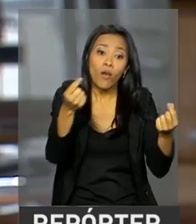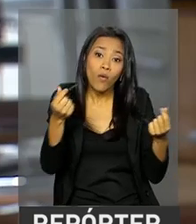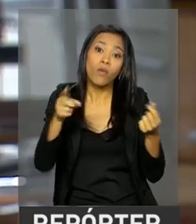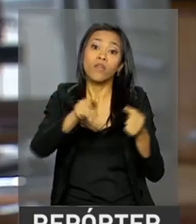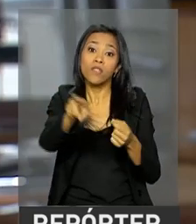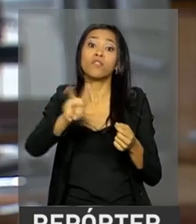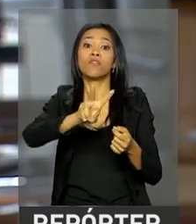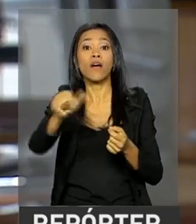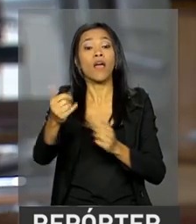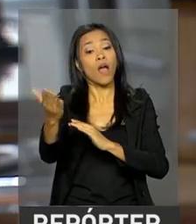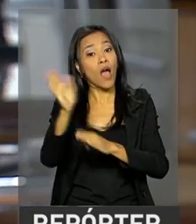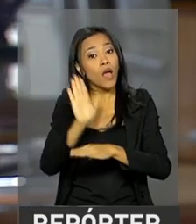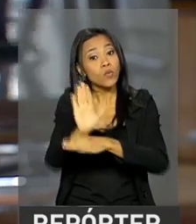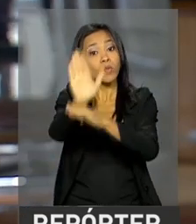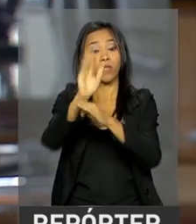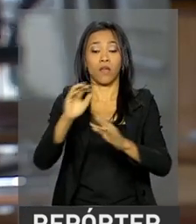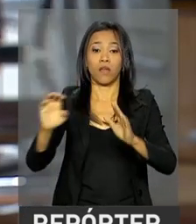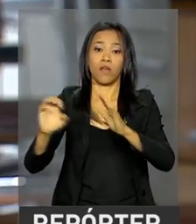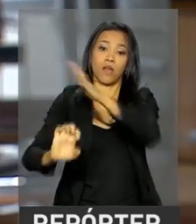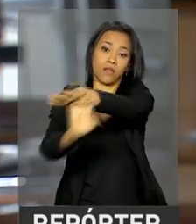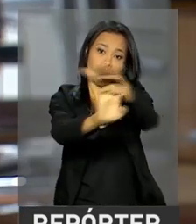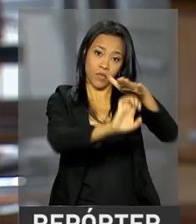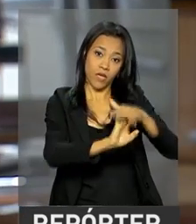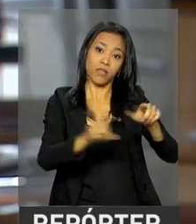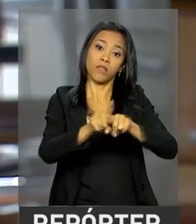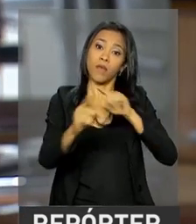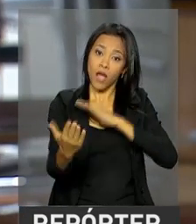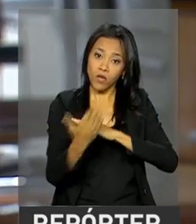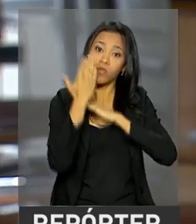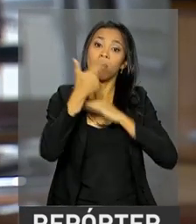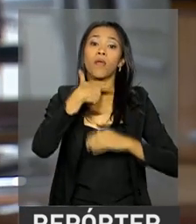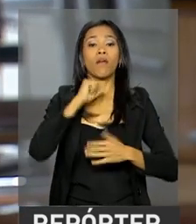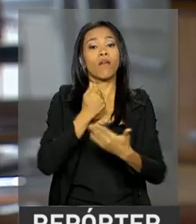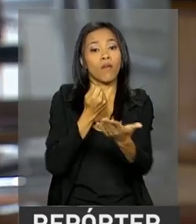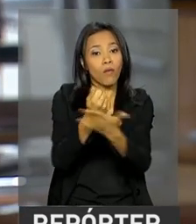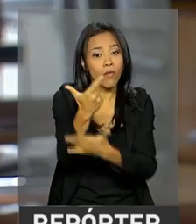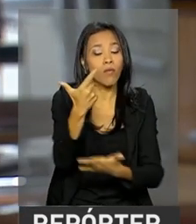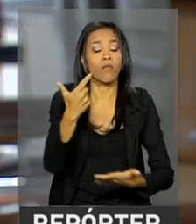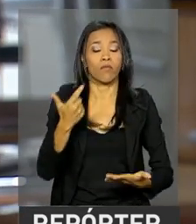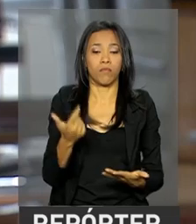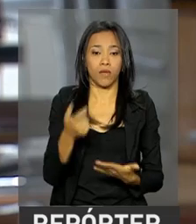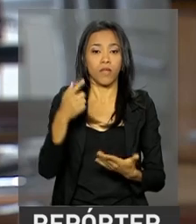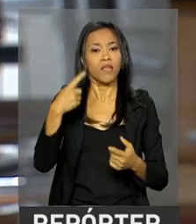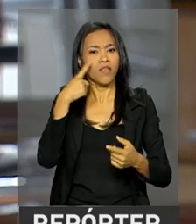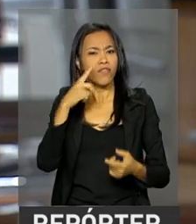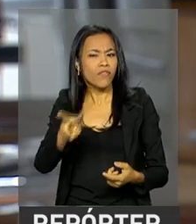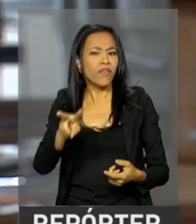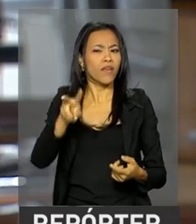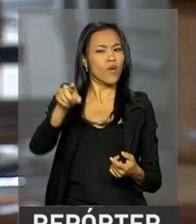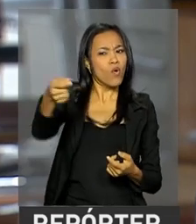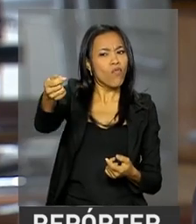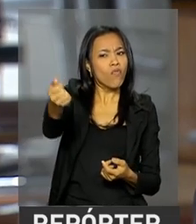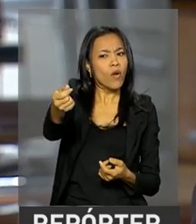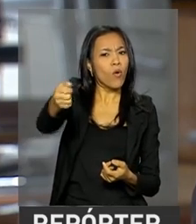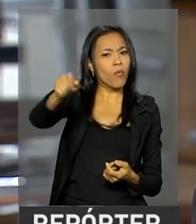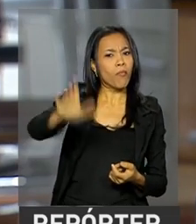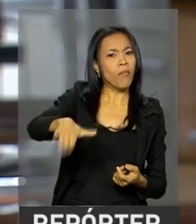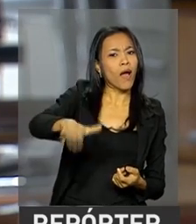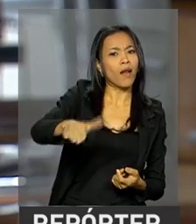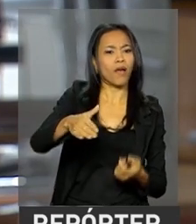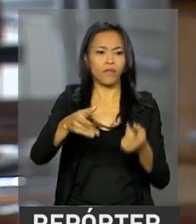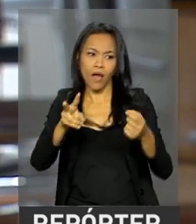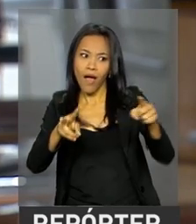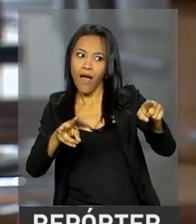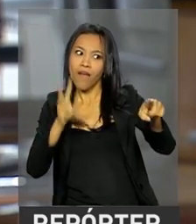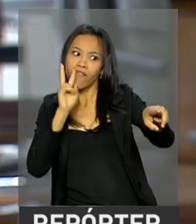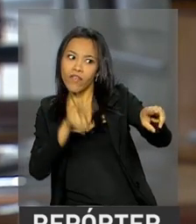empresas quanto os consumidores e estimula uma queda no preço médio dos produtos. Essa prática, né,